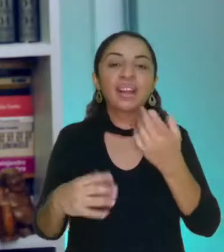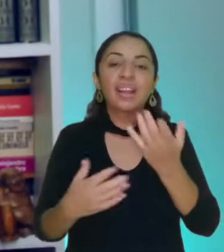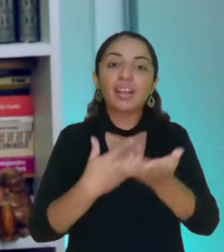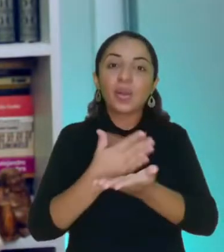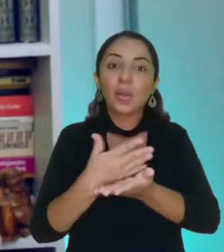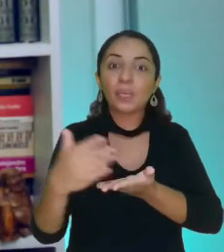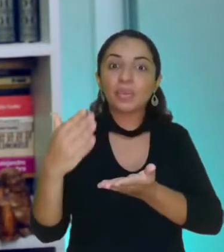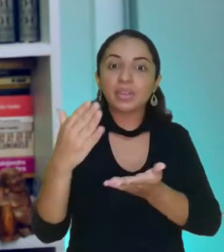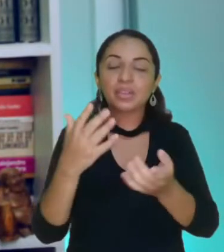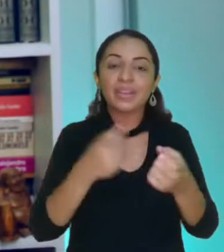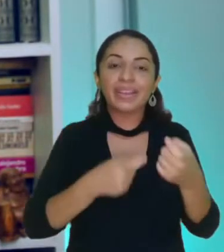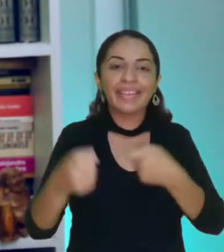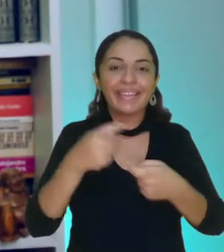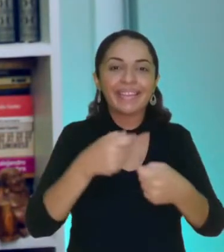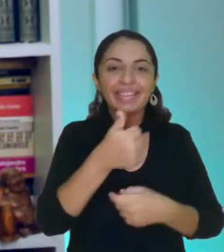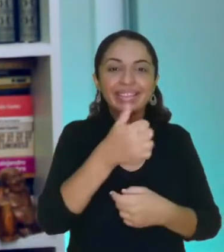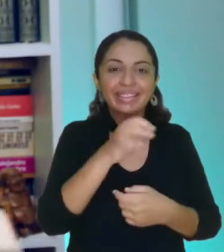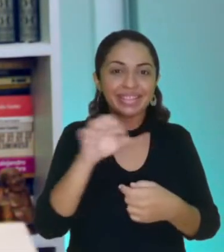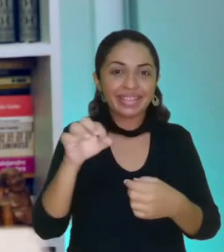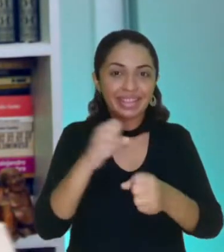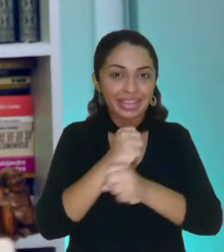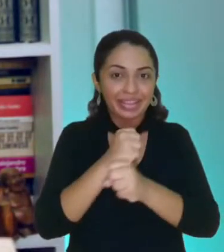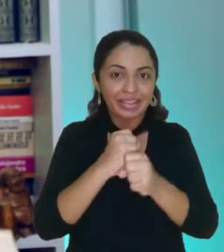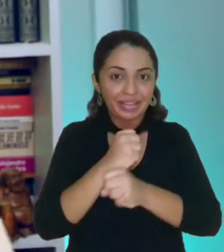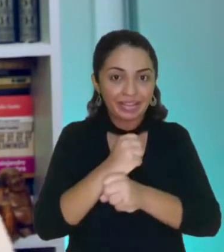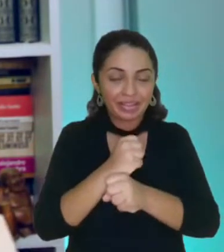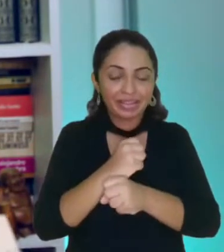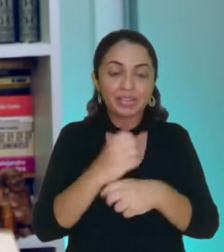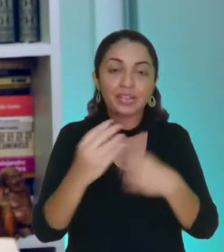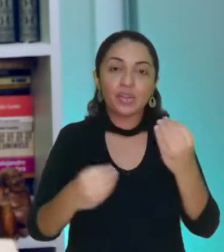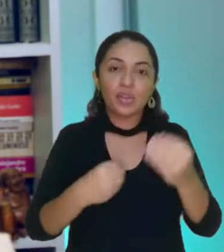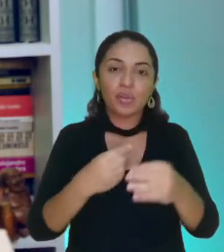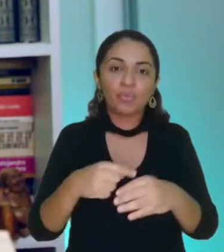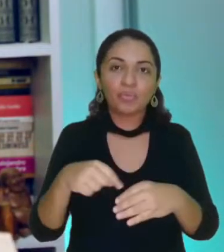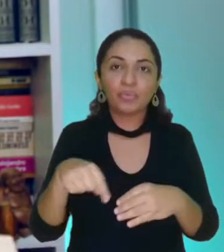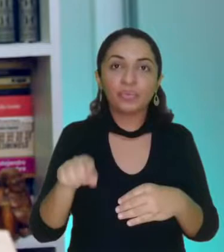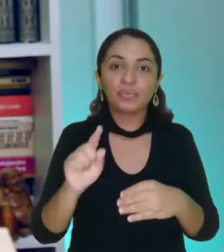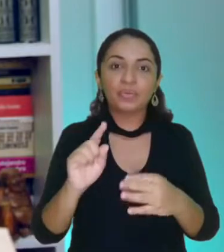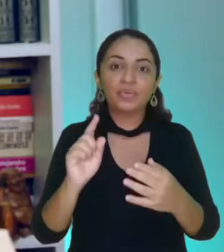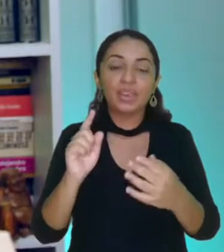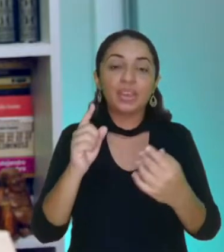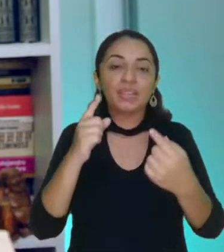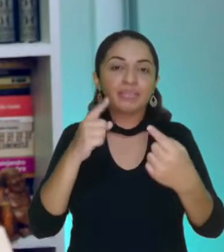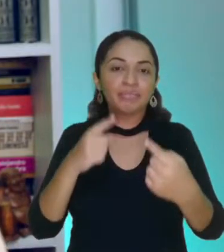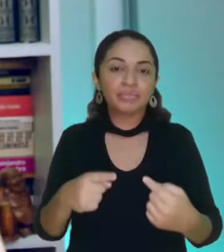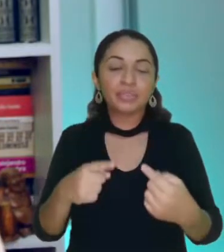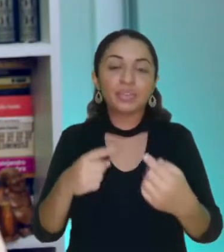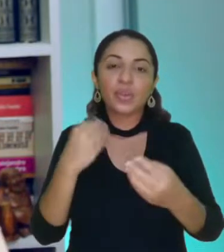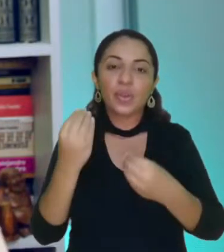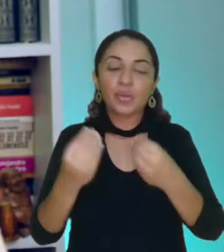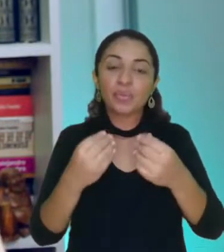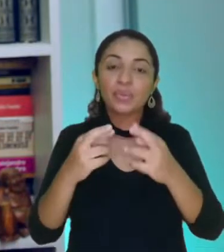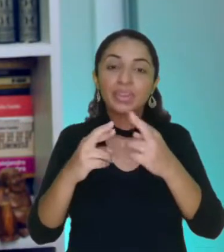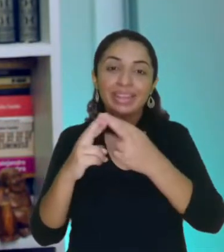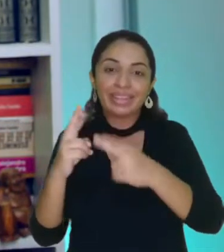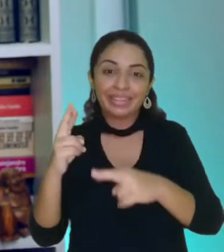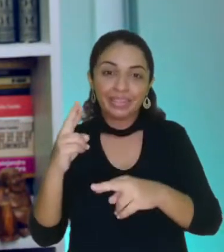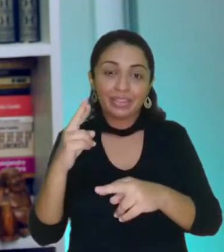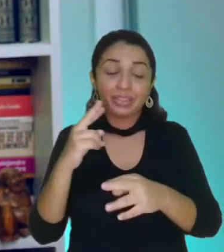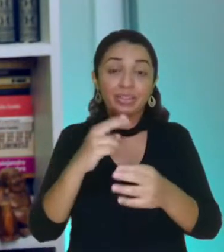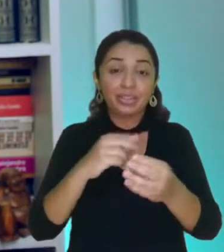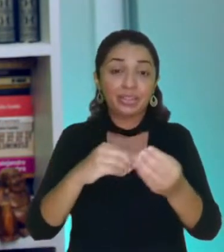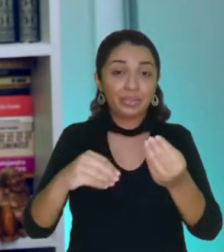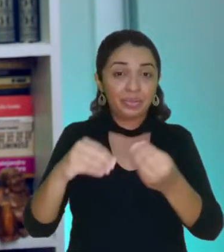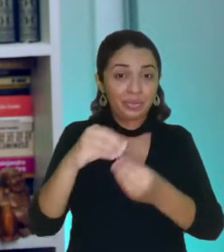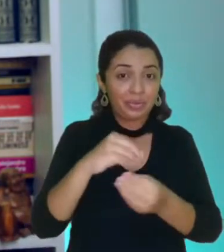início da Guerra dos 100 Anos. A dinastia de Filipe IV, o Belo, e sua luta contra o poder dos Templários, ordem religiosa e militar de caráter